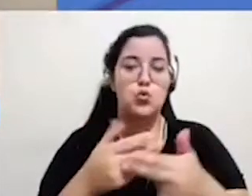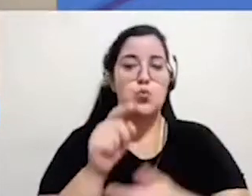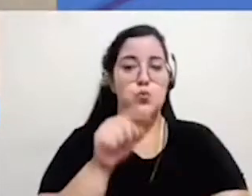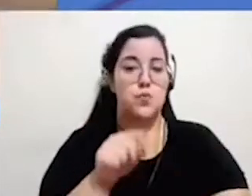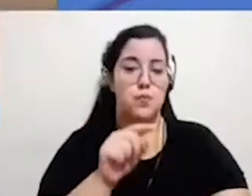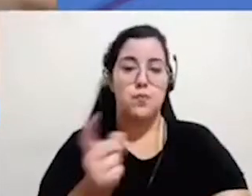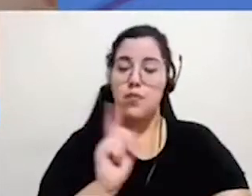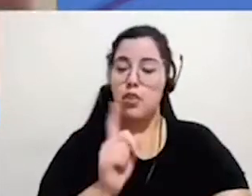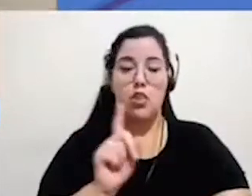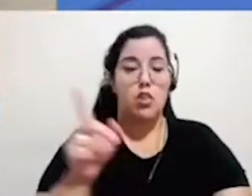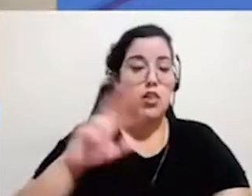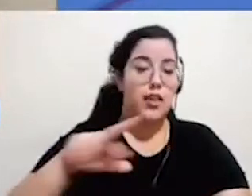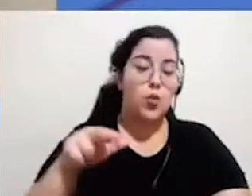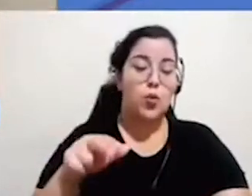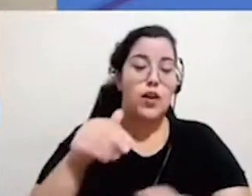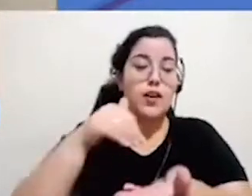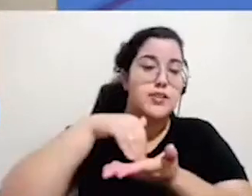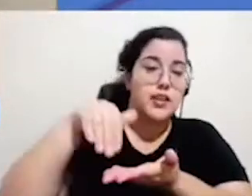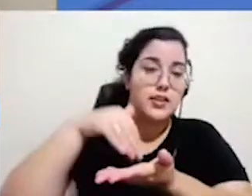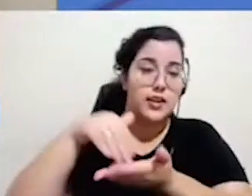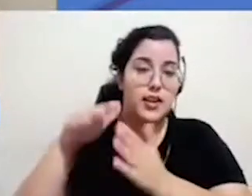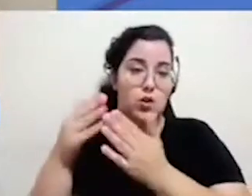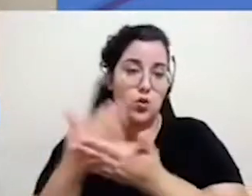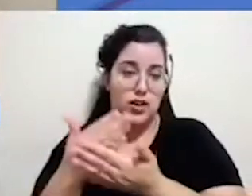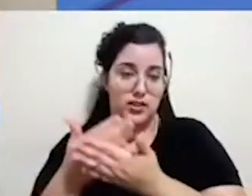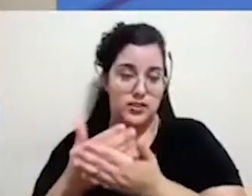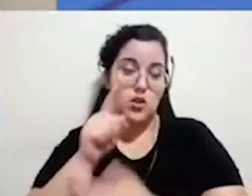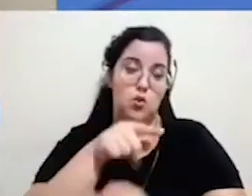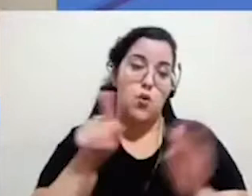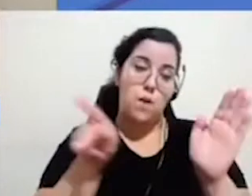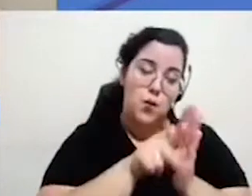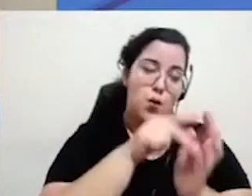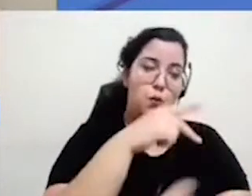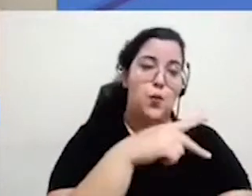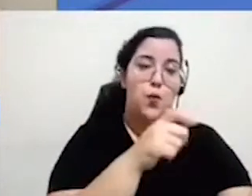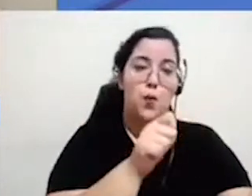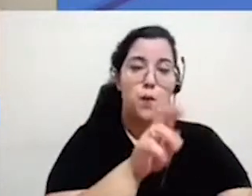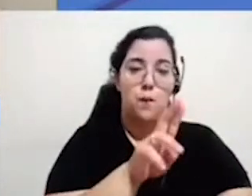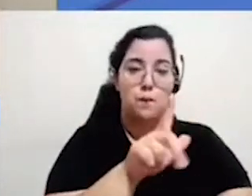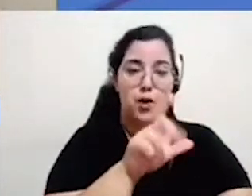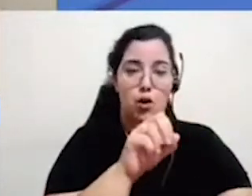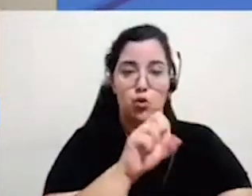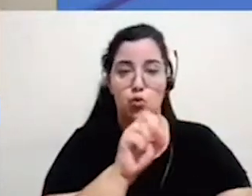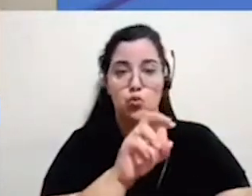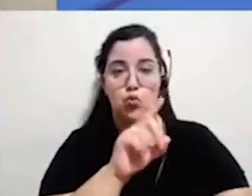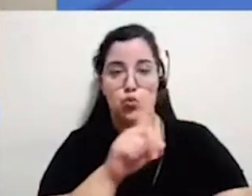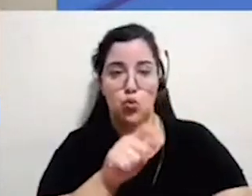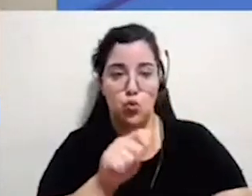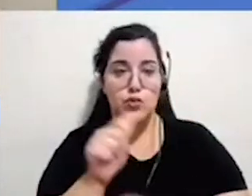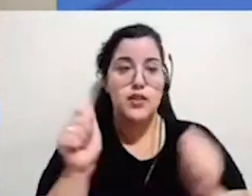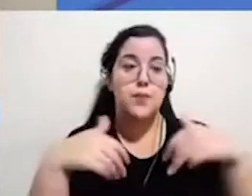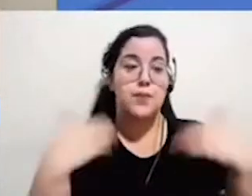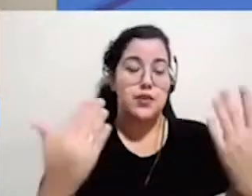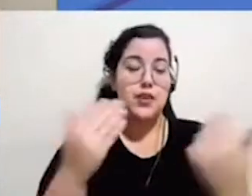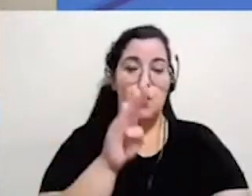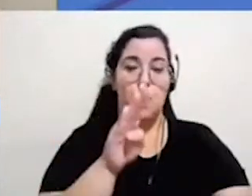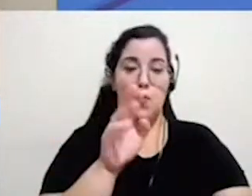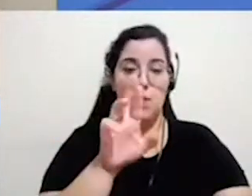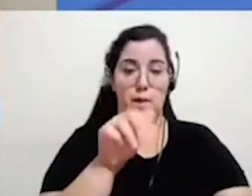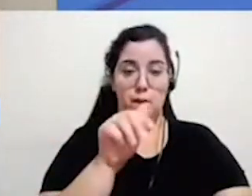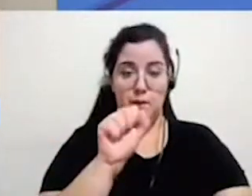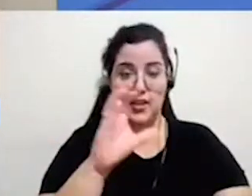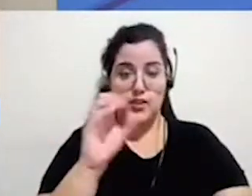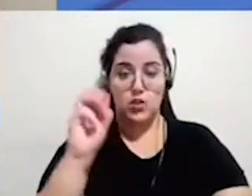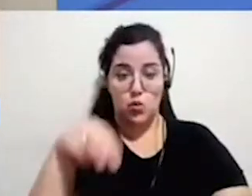é oferecida pela Secretaria da Educação, é pelo Centro Paula Souza. E a Brascom se juntou com o Centro Paula